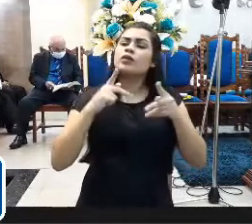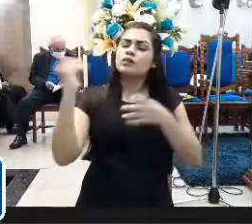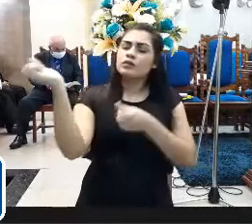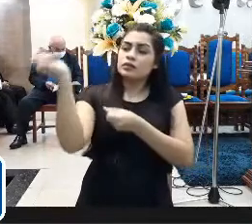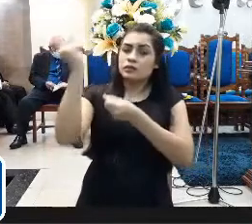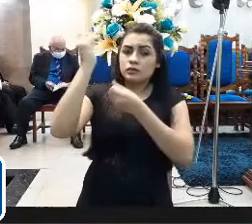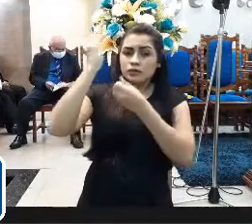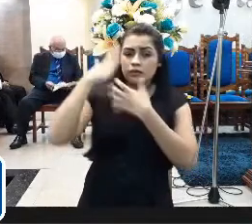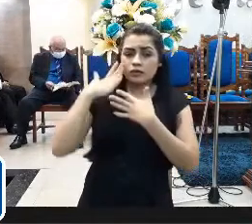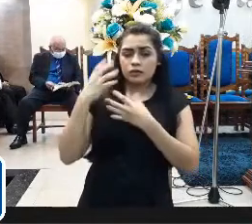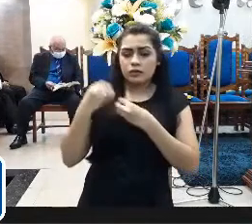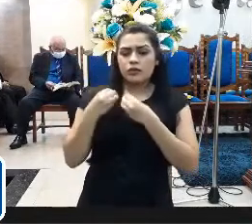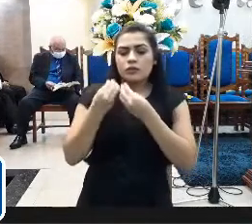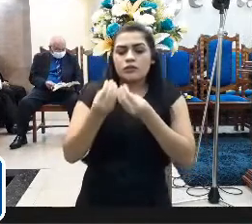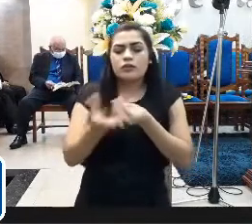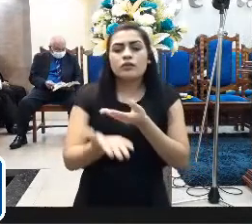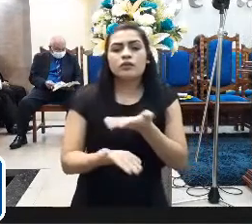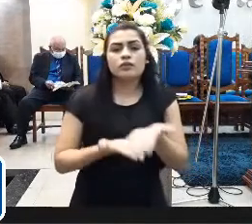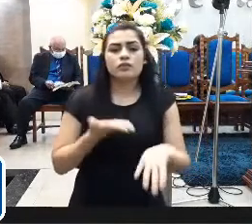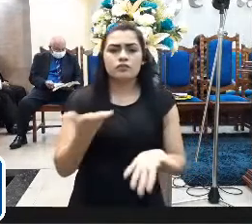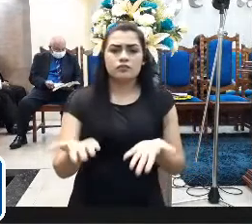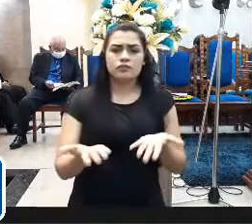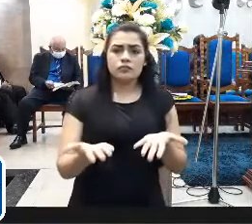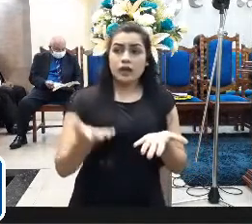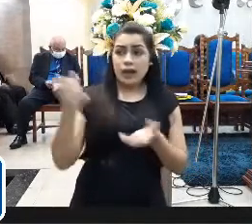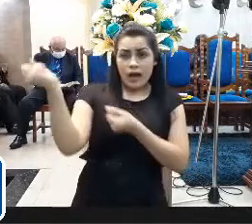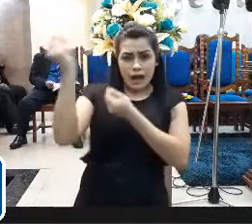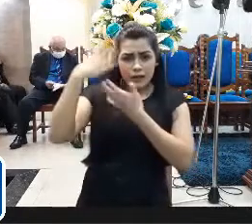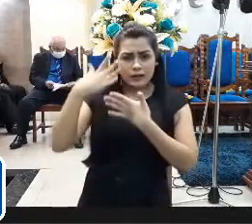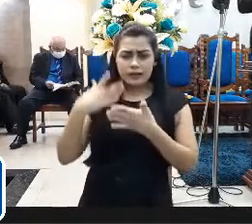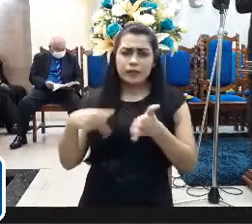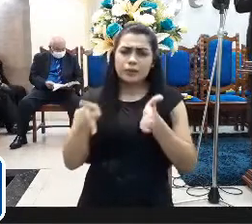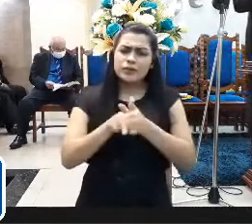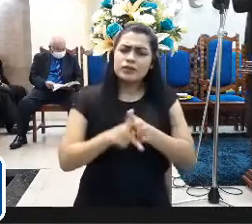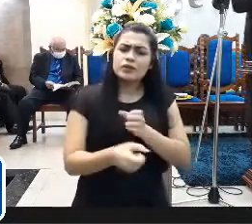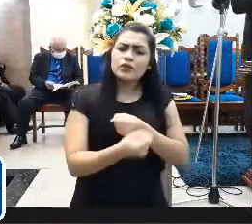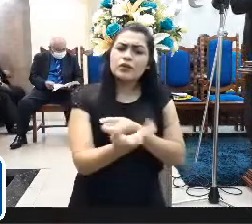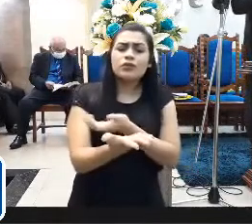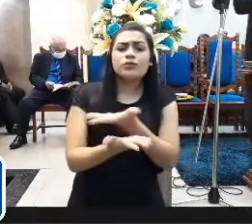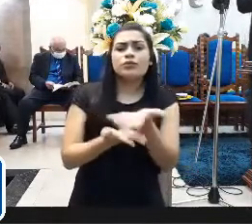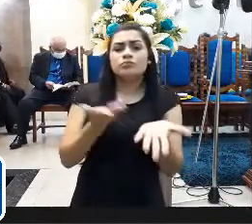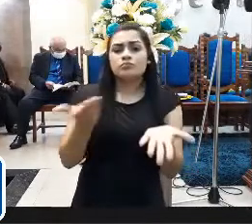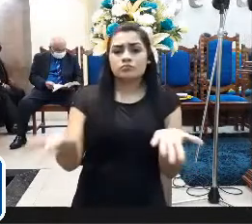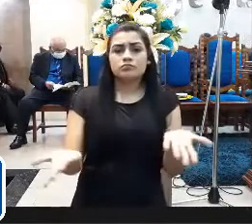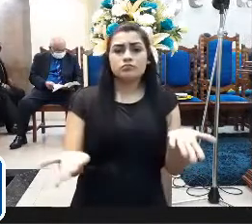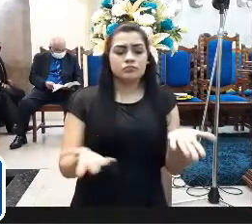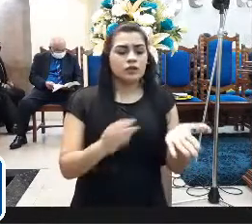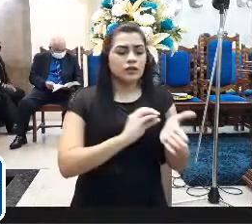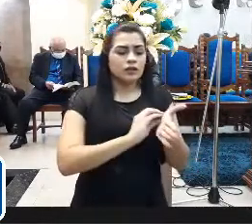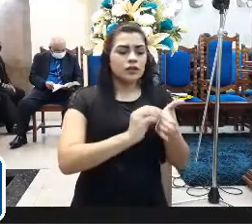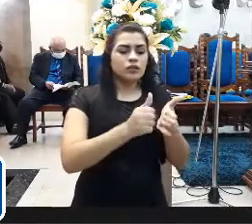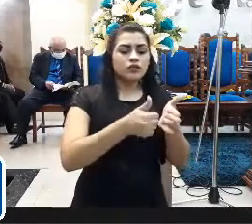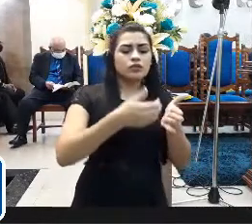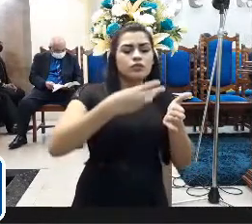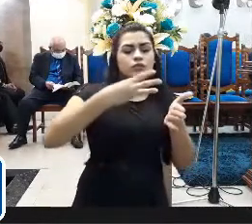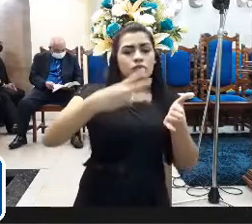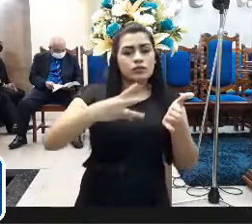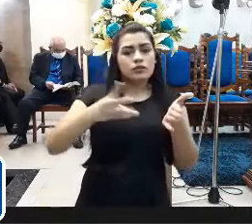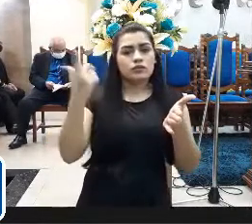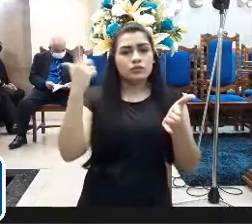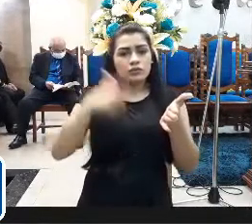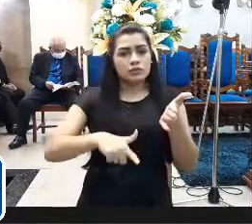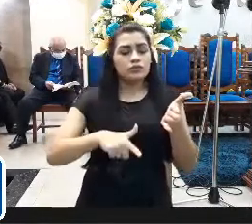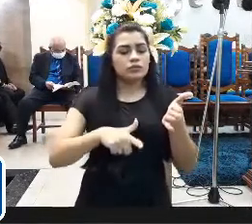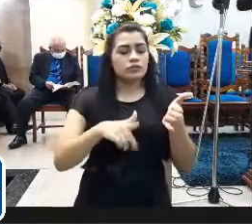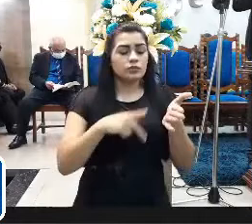dada a vocês. Pedro disse: olha, essa graça é para vocês. No 13, ele vai voltar a falar dessa graça, não é?